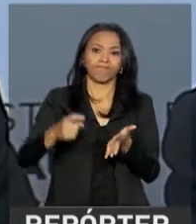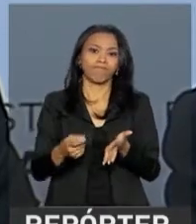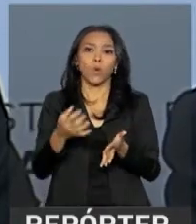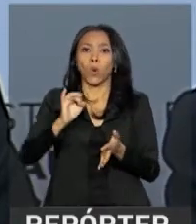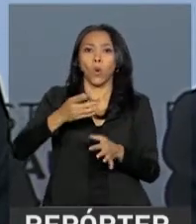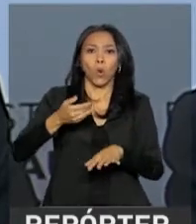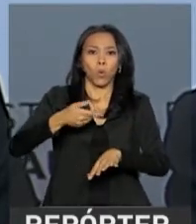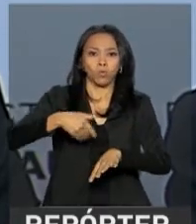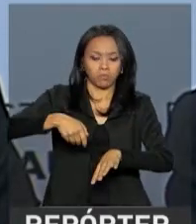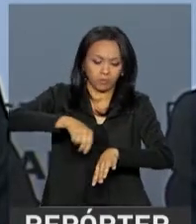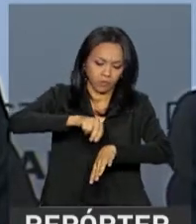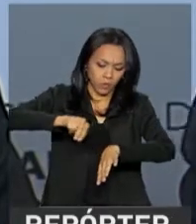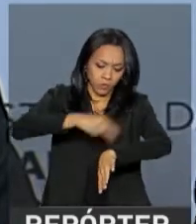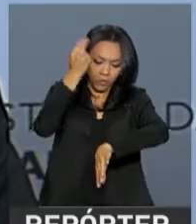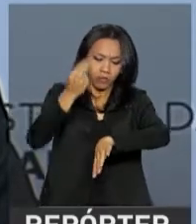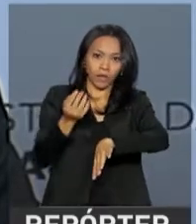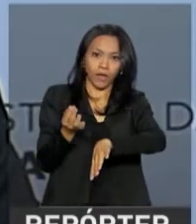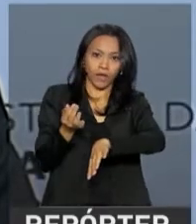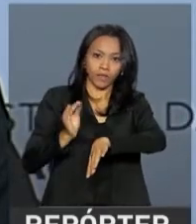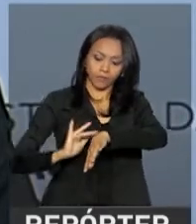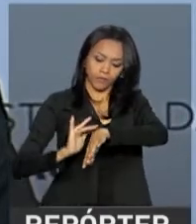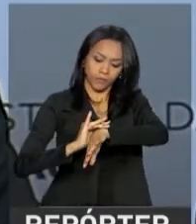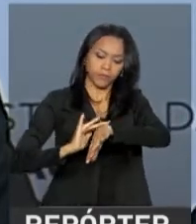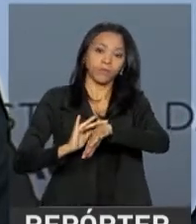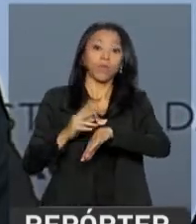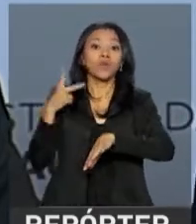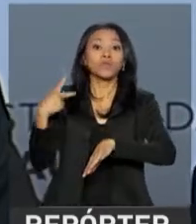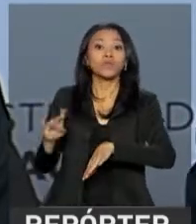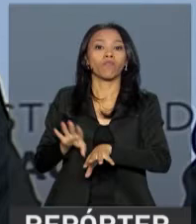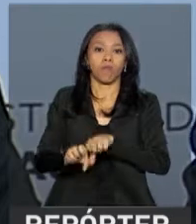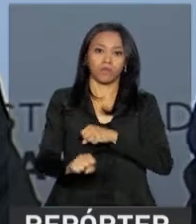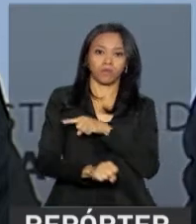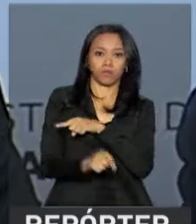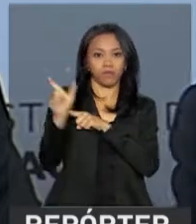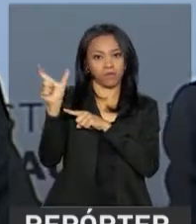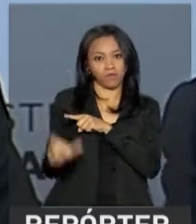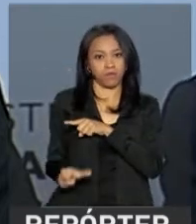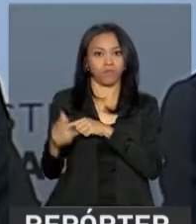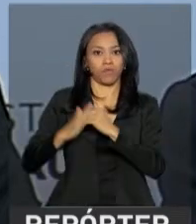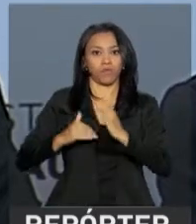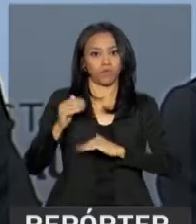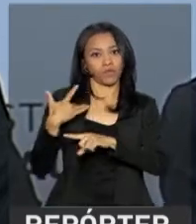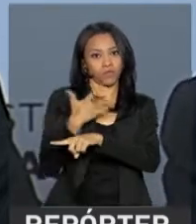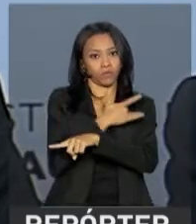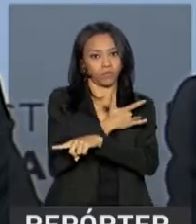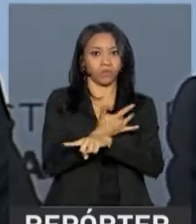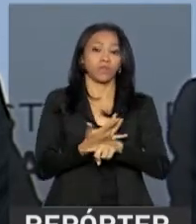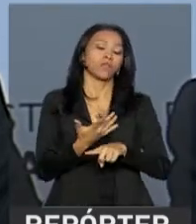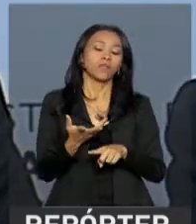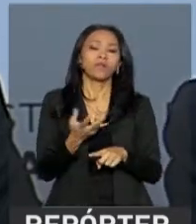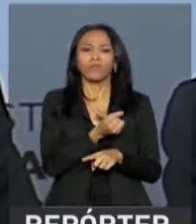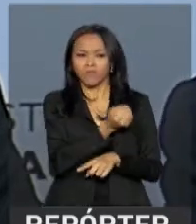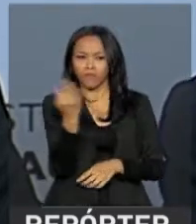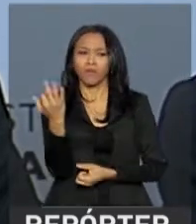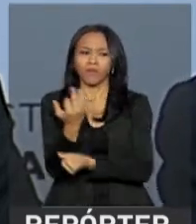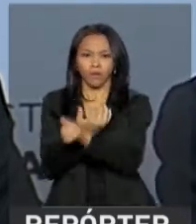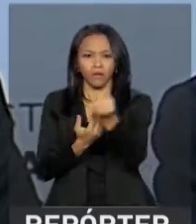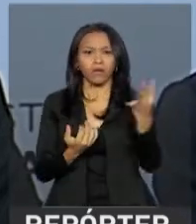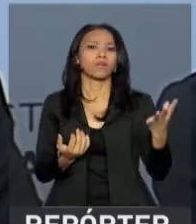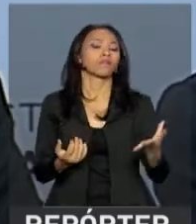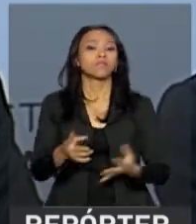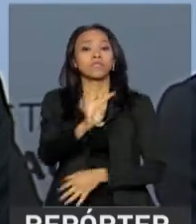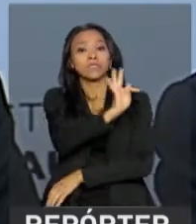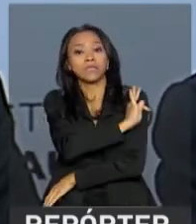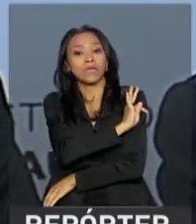é compatível com a sua formação muitos técnicos e nós estimamos que de